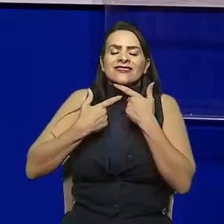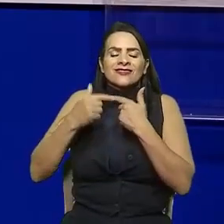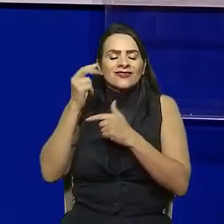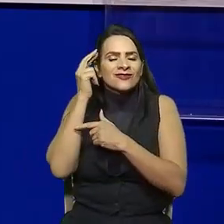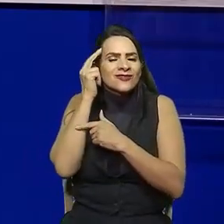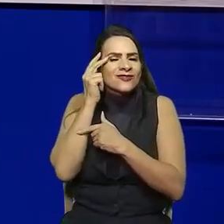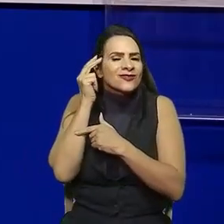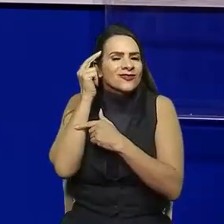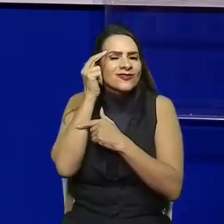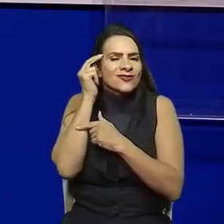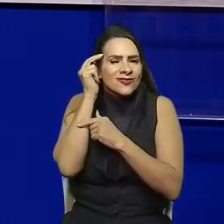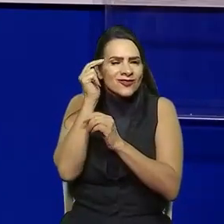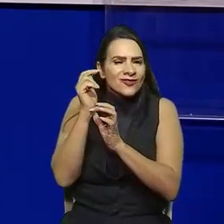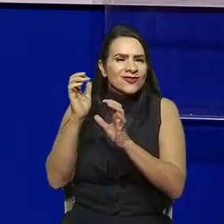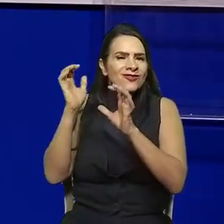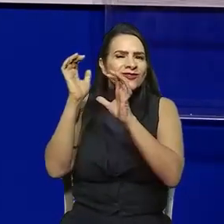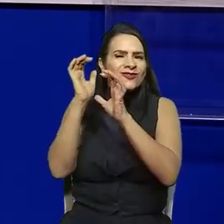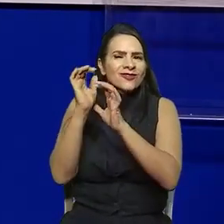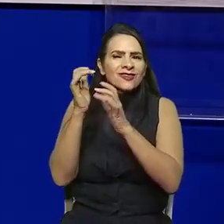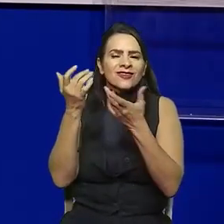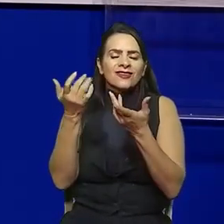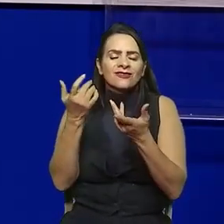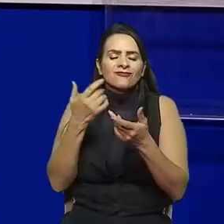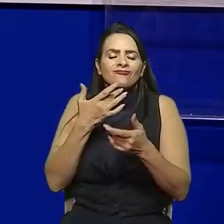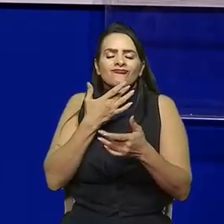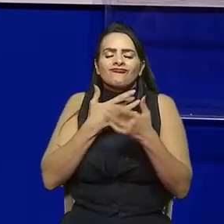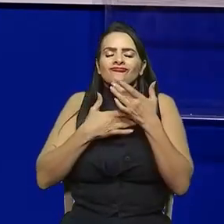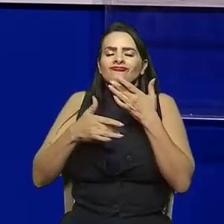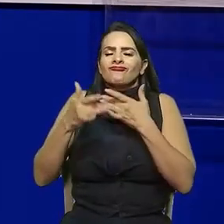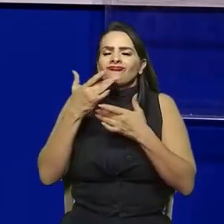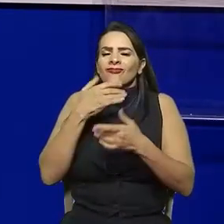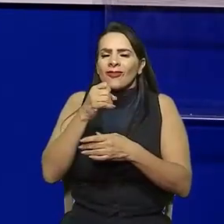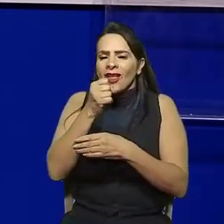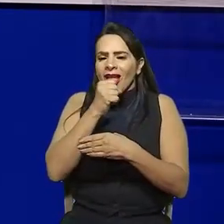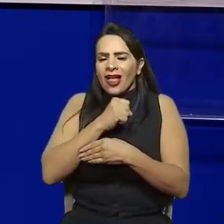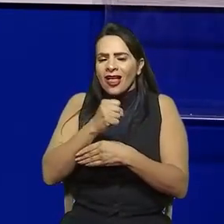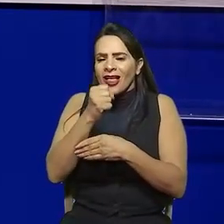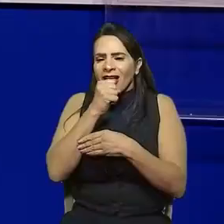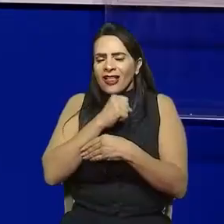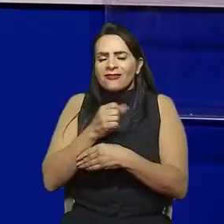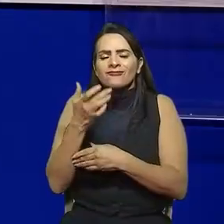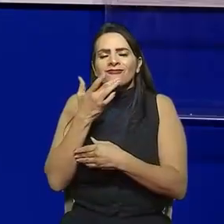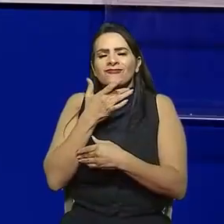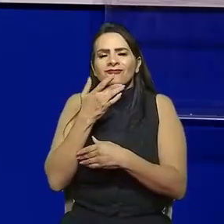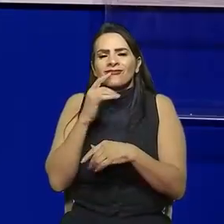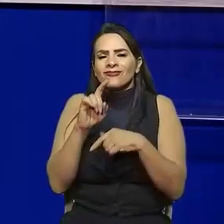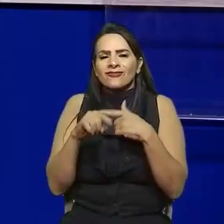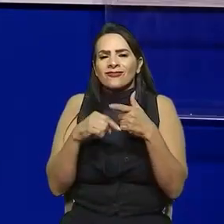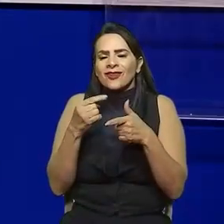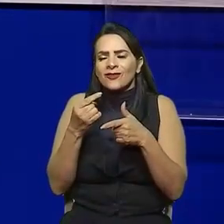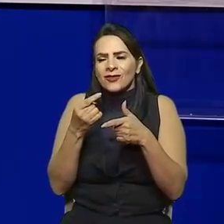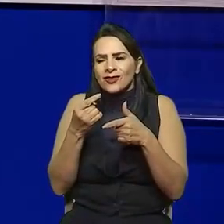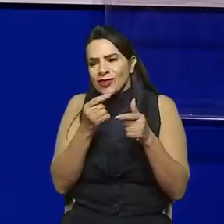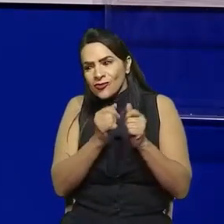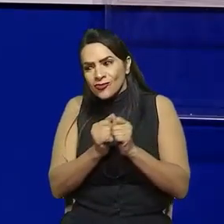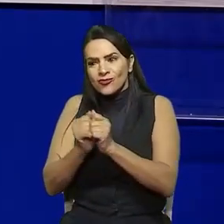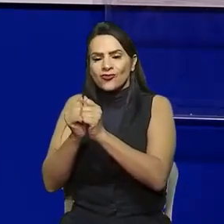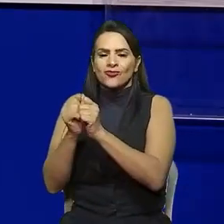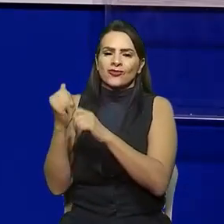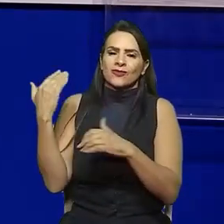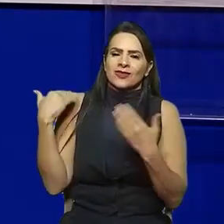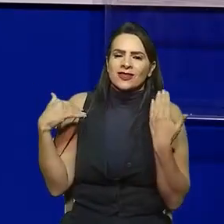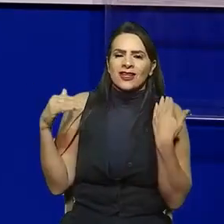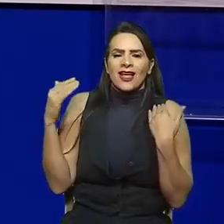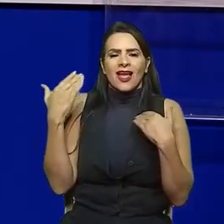sonho. Ai, de comer um sorvete gostoso, depois de uma saída com a família, né? Para